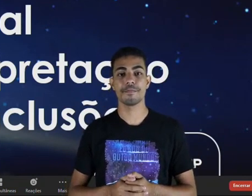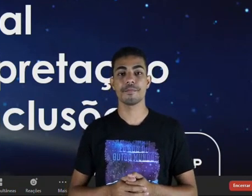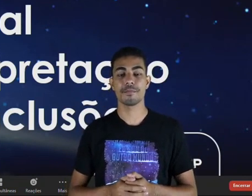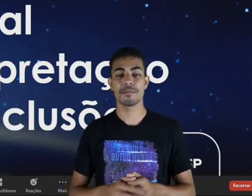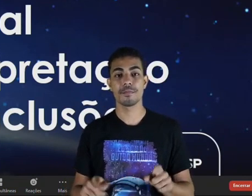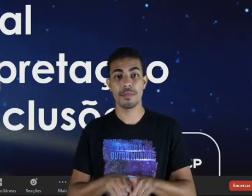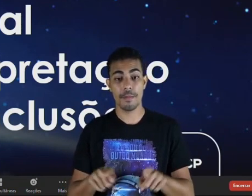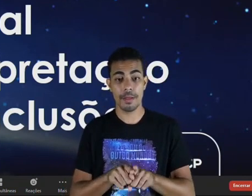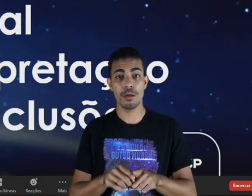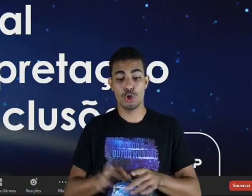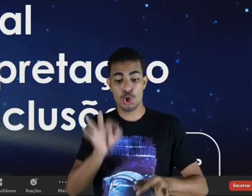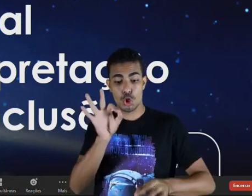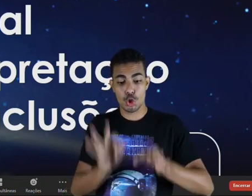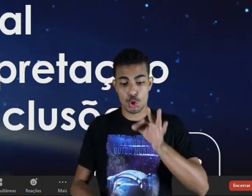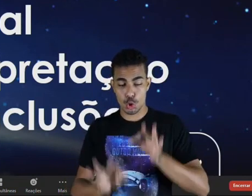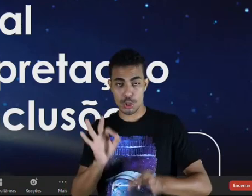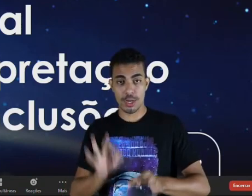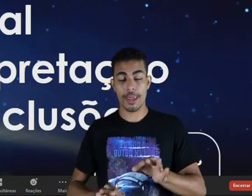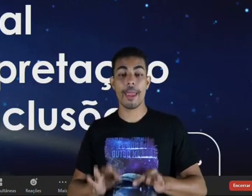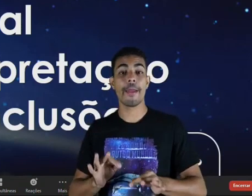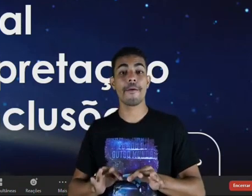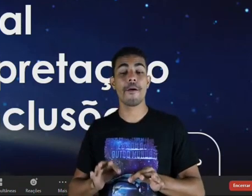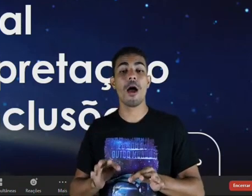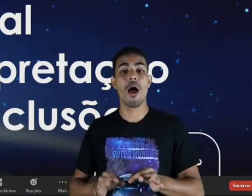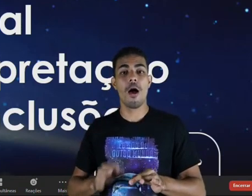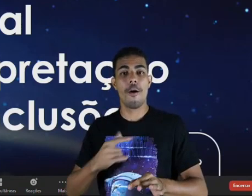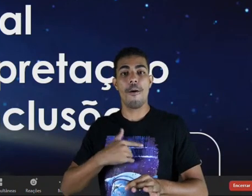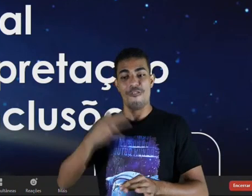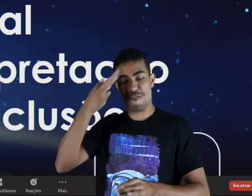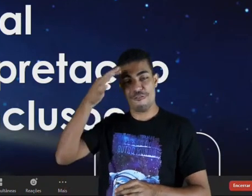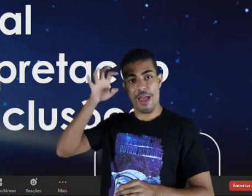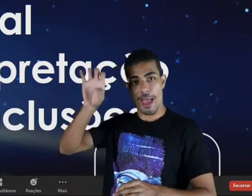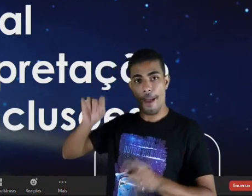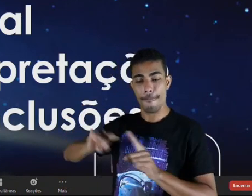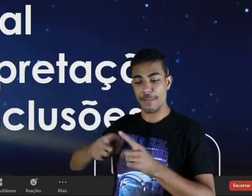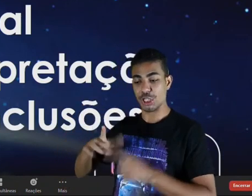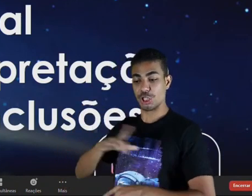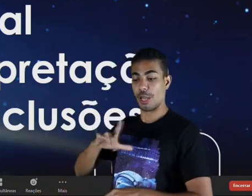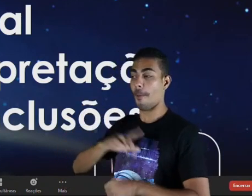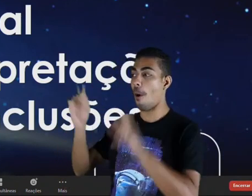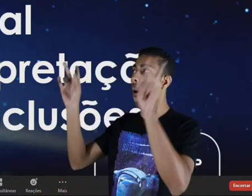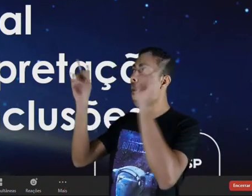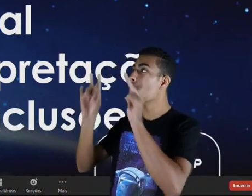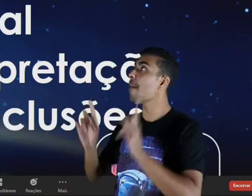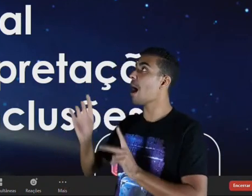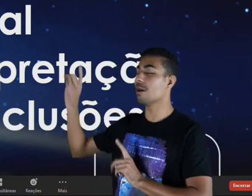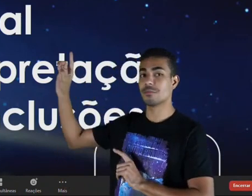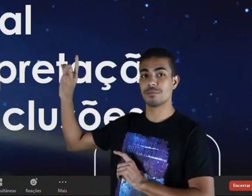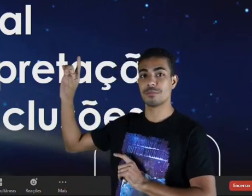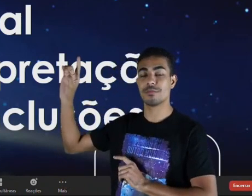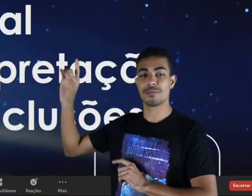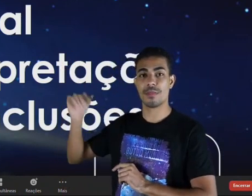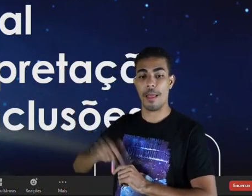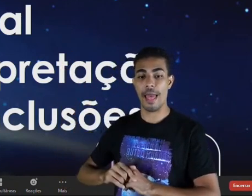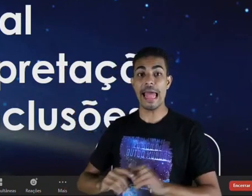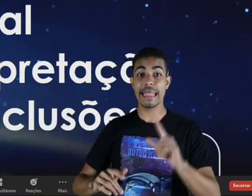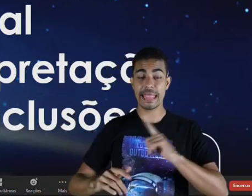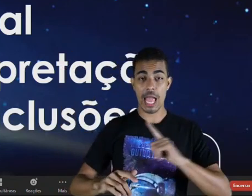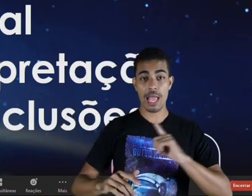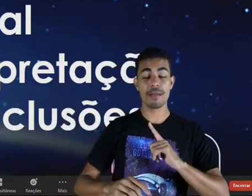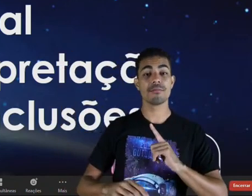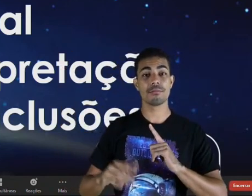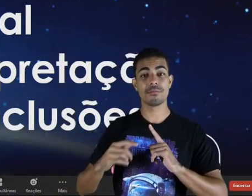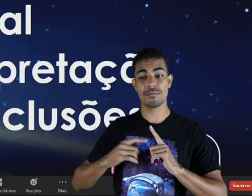justificados, pois, pela fé, tenhamos paz com Deus. Esse aqui diz temos paz com Deus. Temos é diferente de tenhamos.